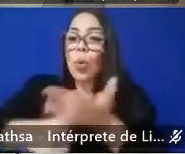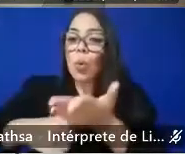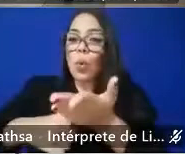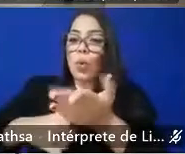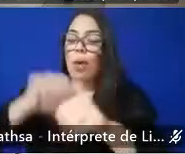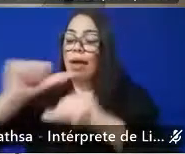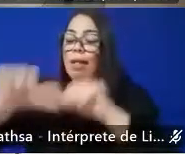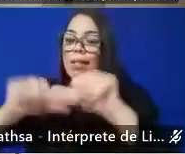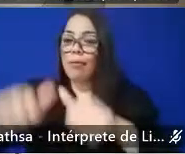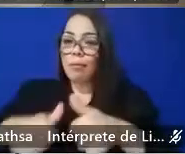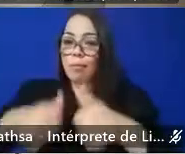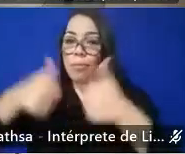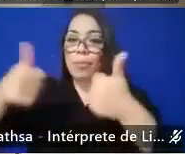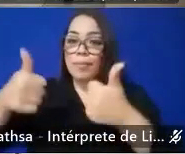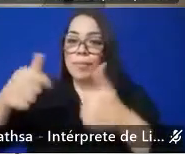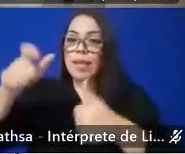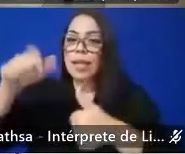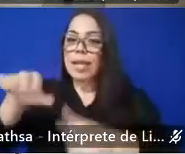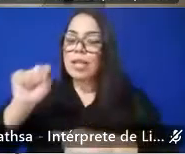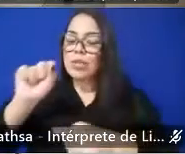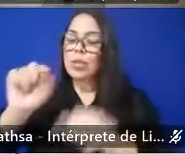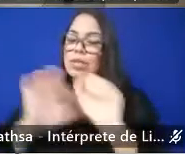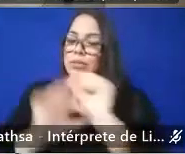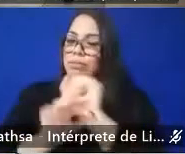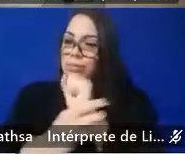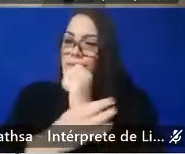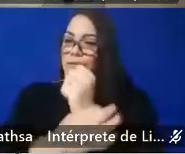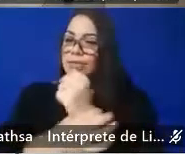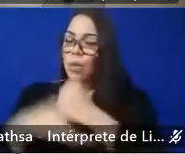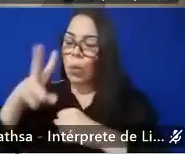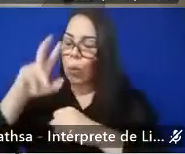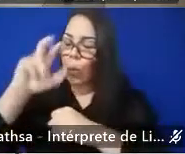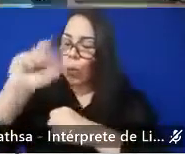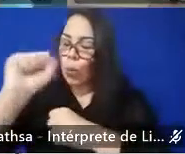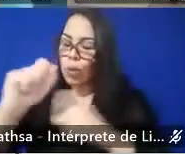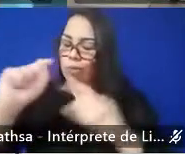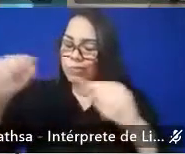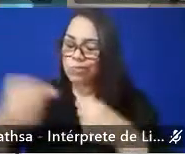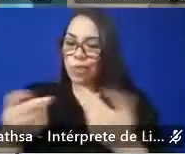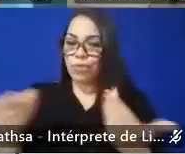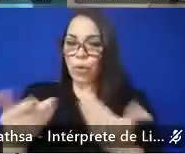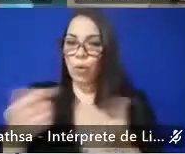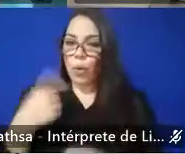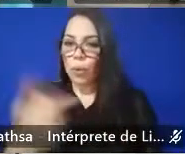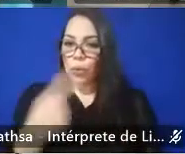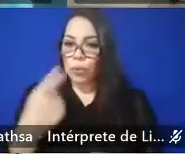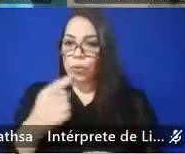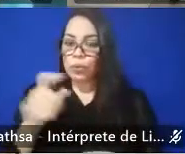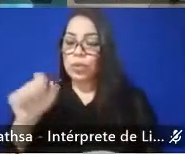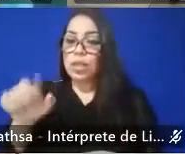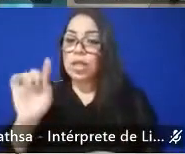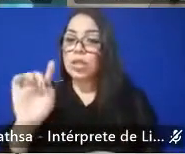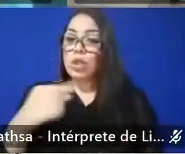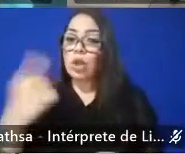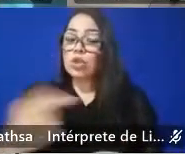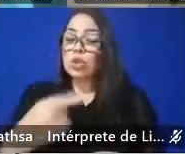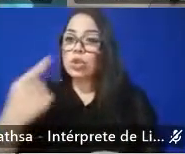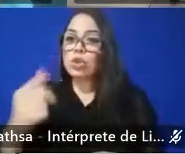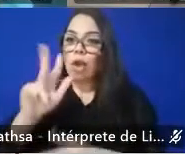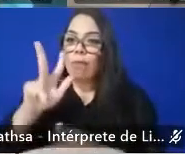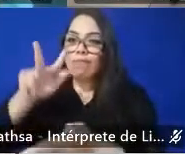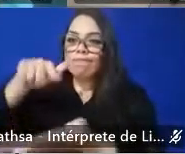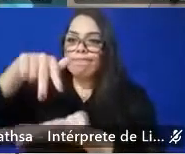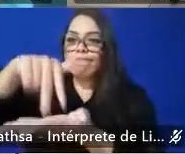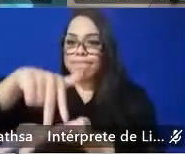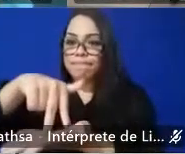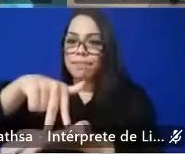este seguramente O Grande Desafio atual e dele somos todos protagonistas não